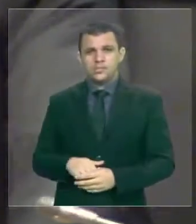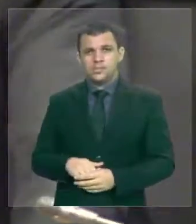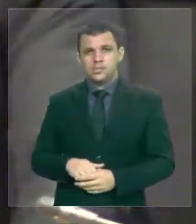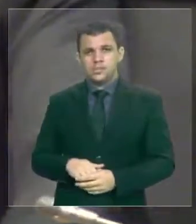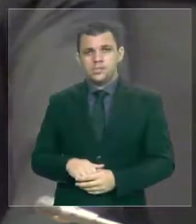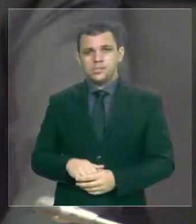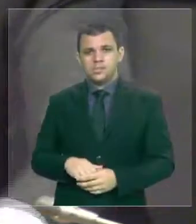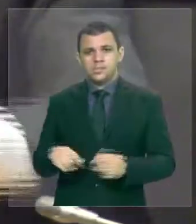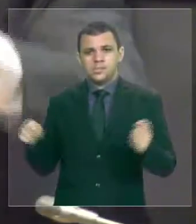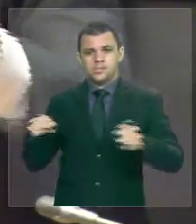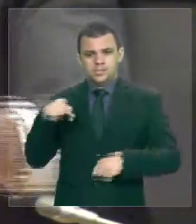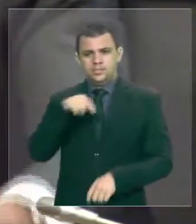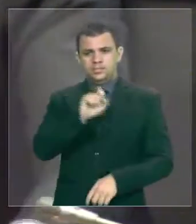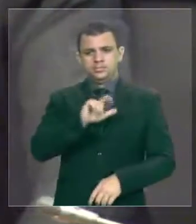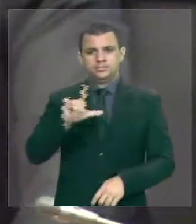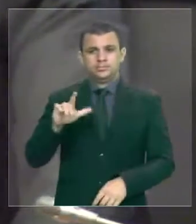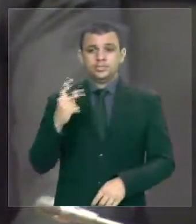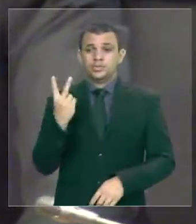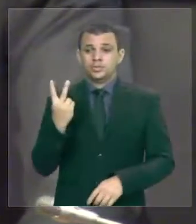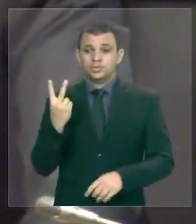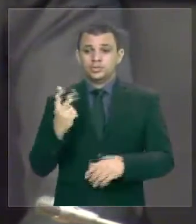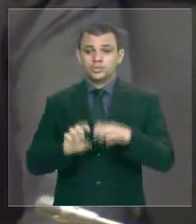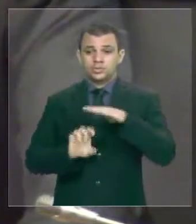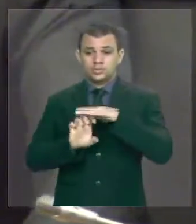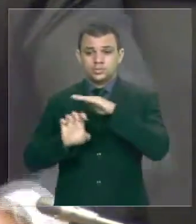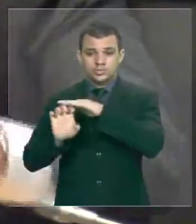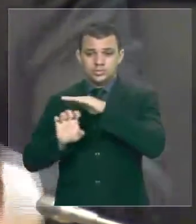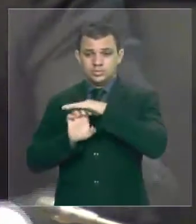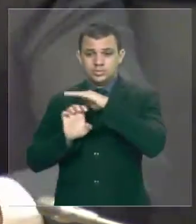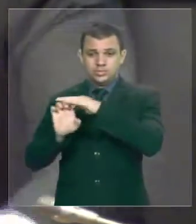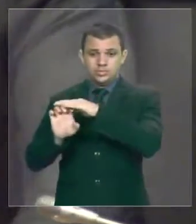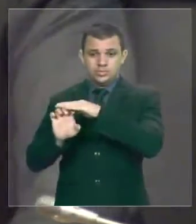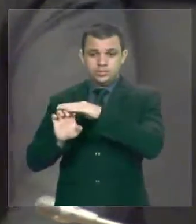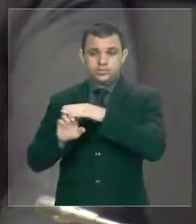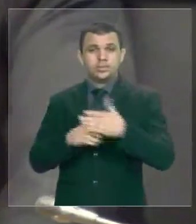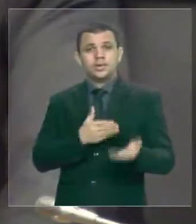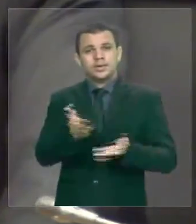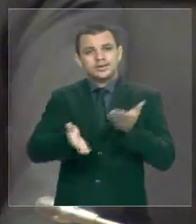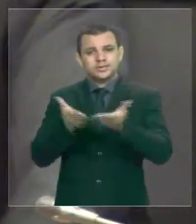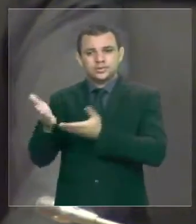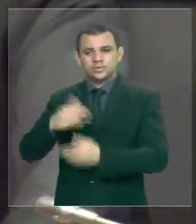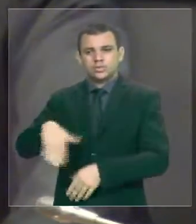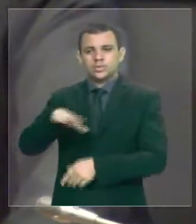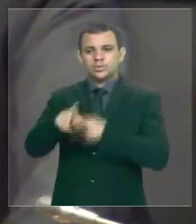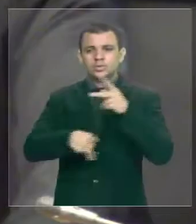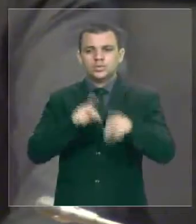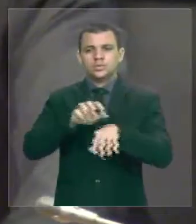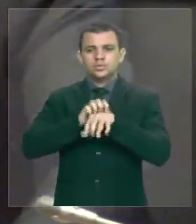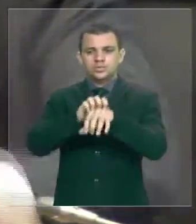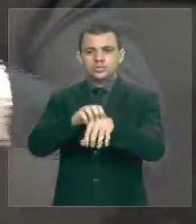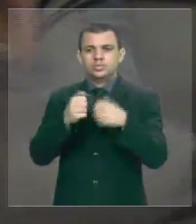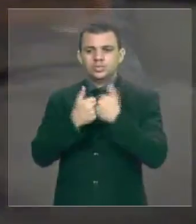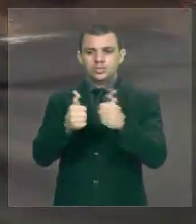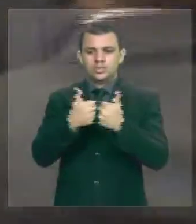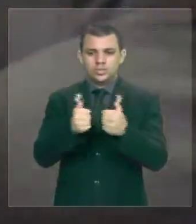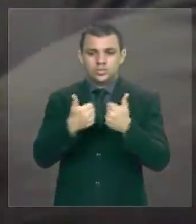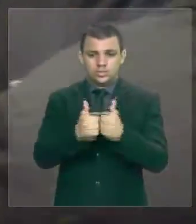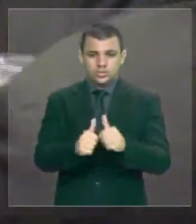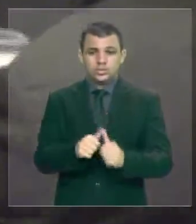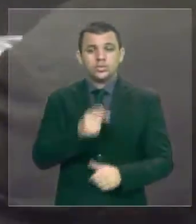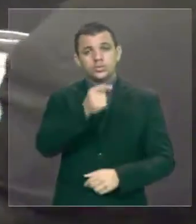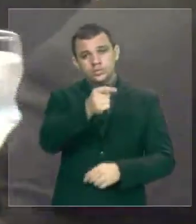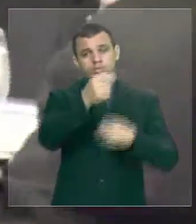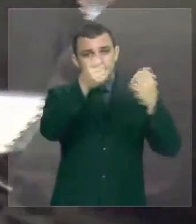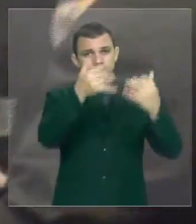tem aqui em São Luís duas empresas que atendem boa parte da população, e como mesmo Vossa Excelência